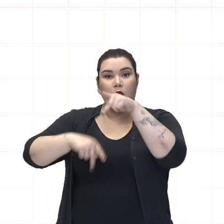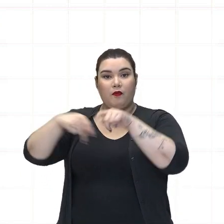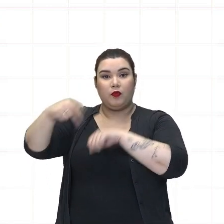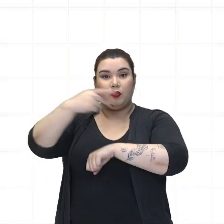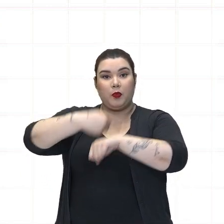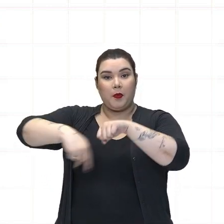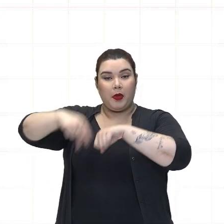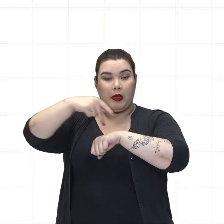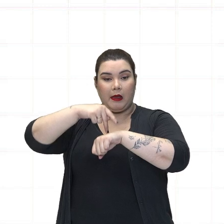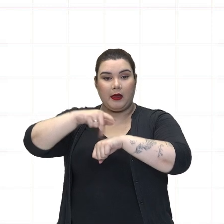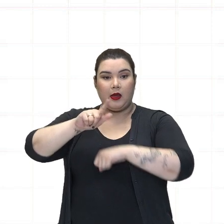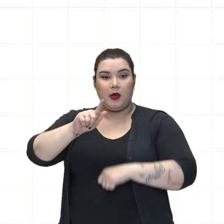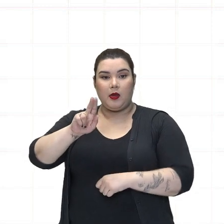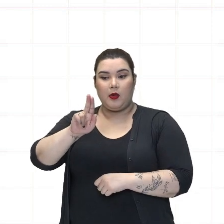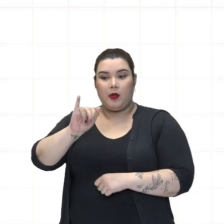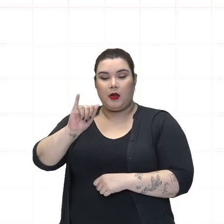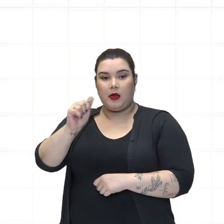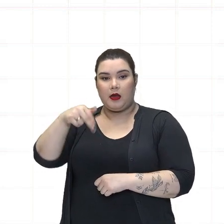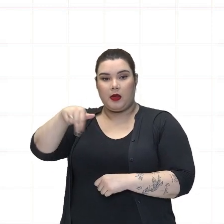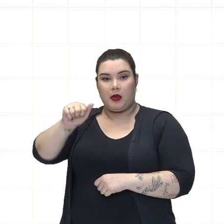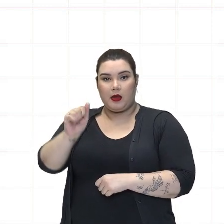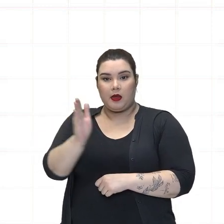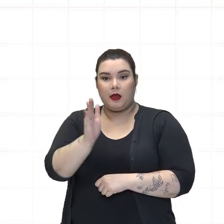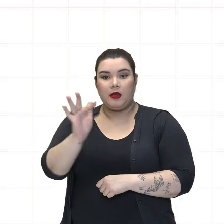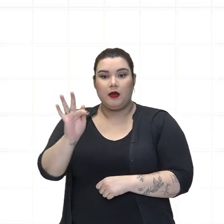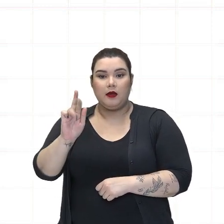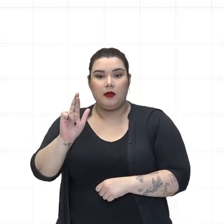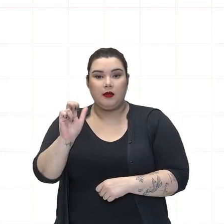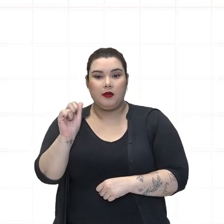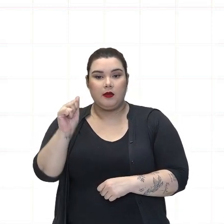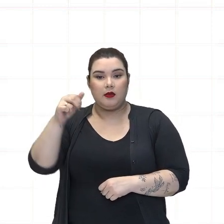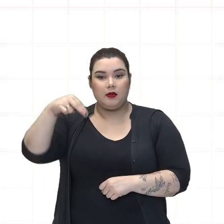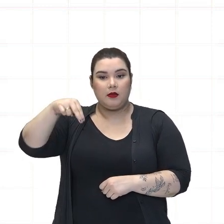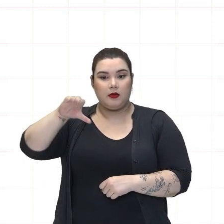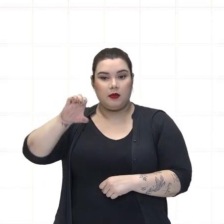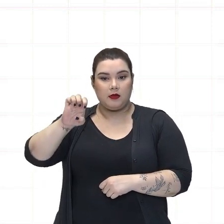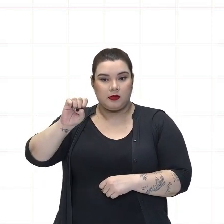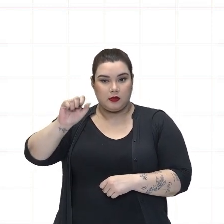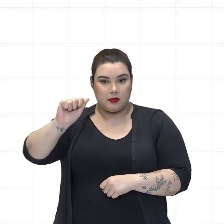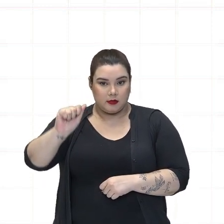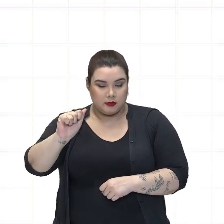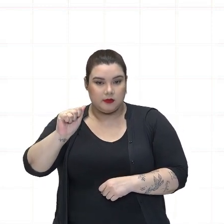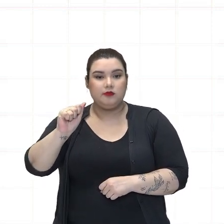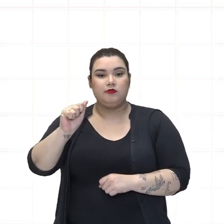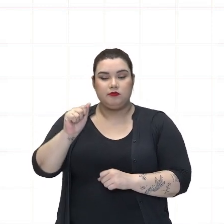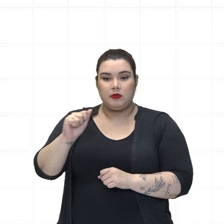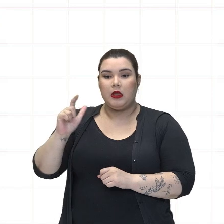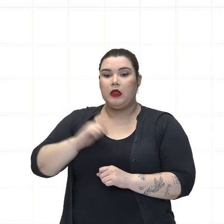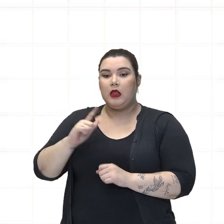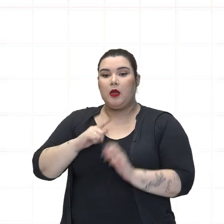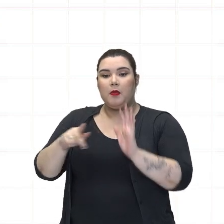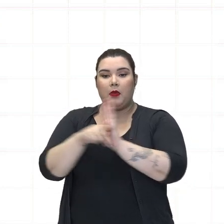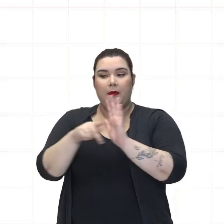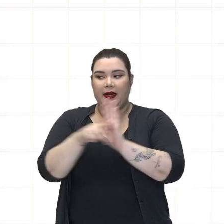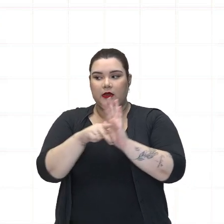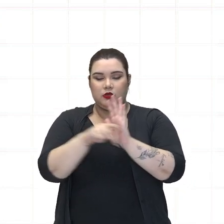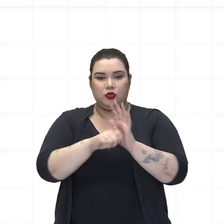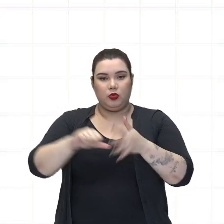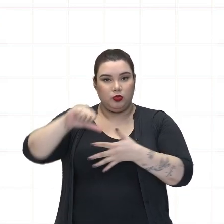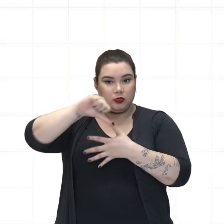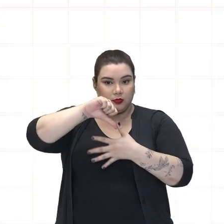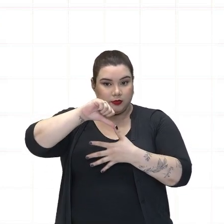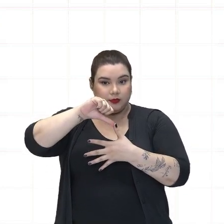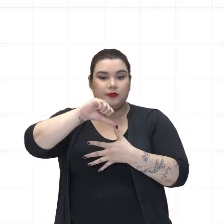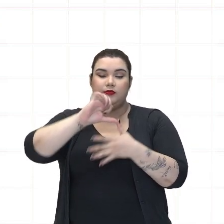sabe, a Guiana Francesa é um território da América do Sul, que é uma área que até hoje é pertencente para a França e que tem tido